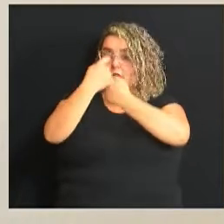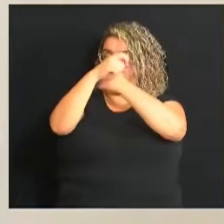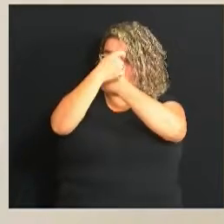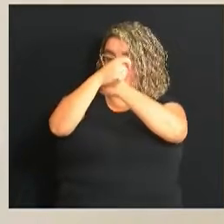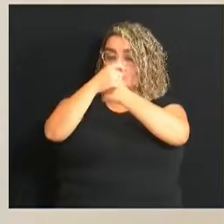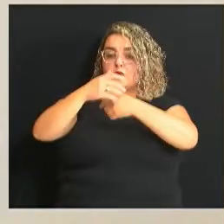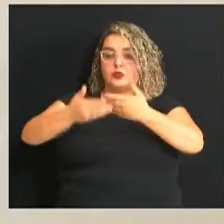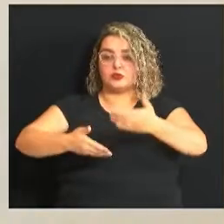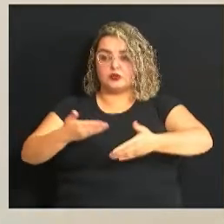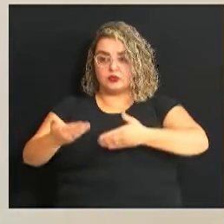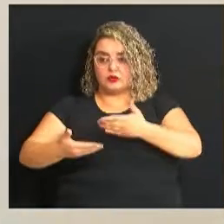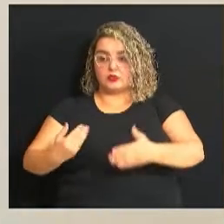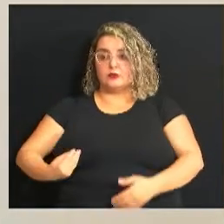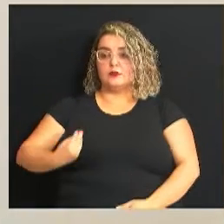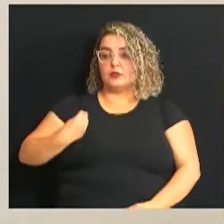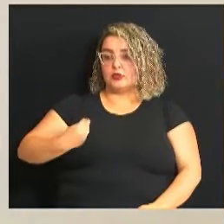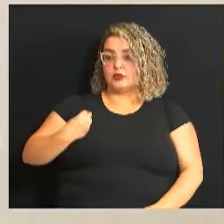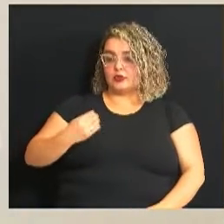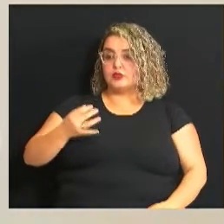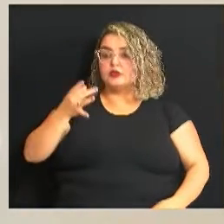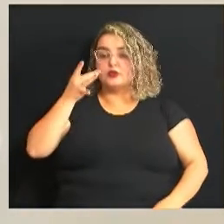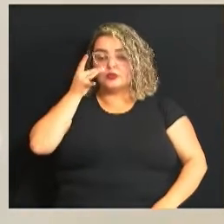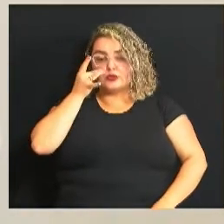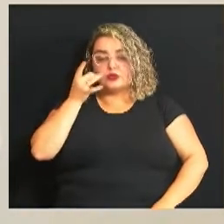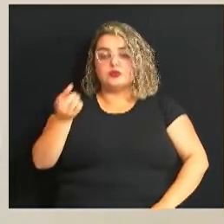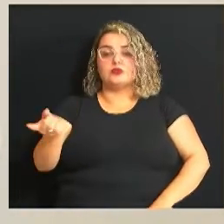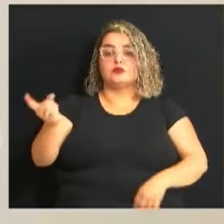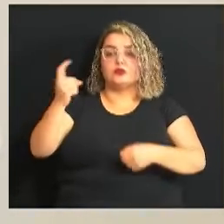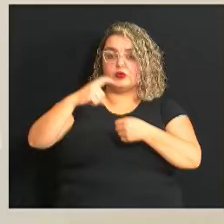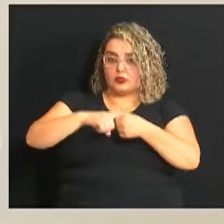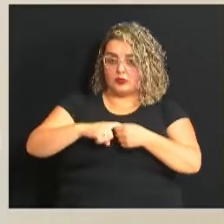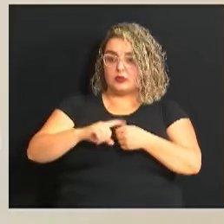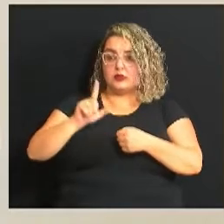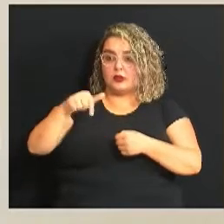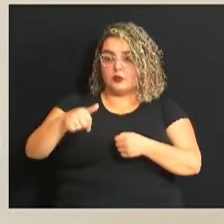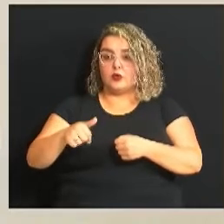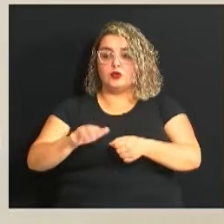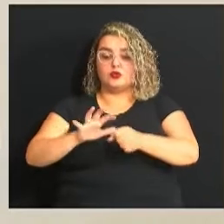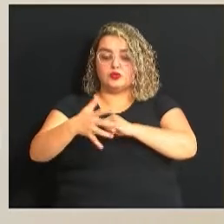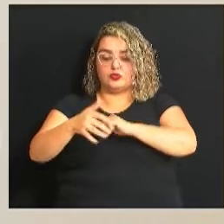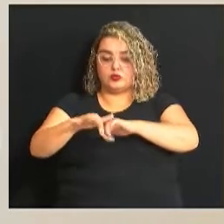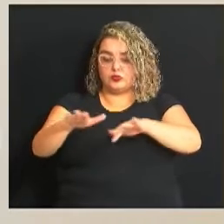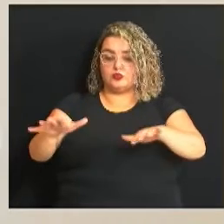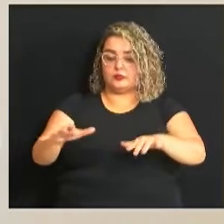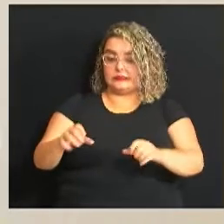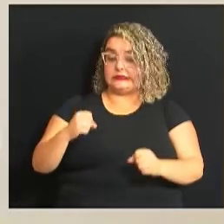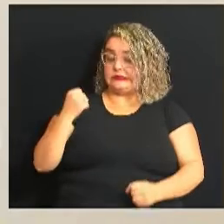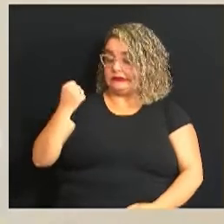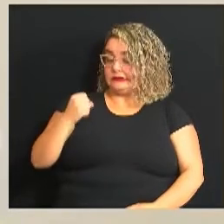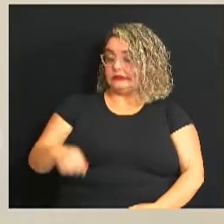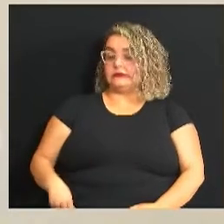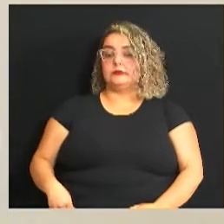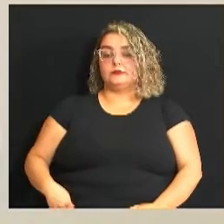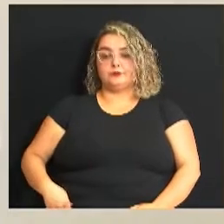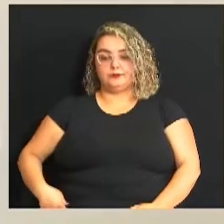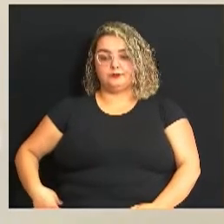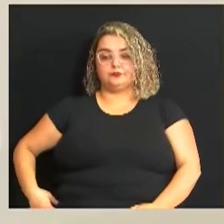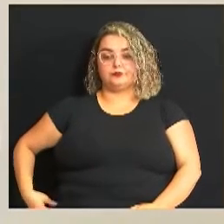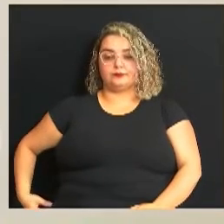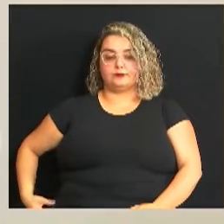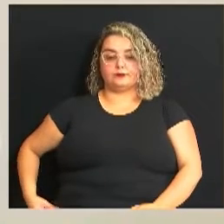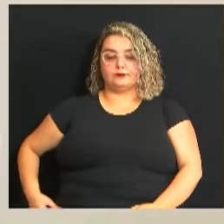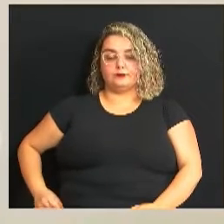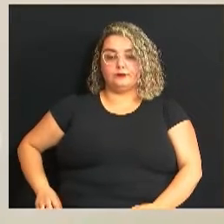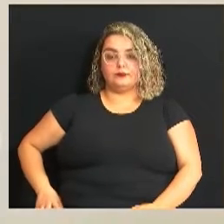serviços presenciais estão de volta após o período mais crítico da pandemia, então é muito importante que as pessoas saibam